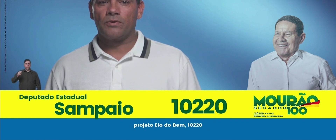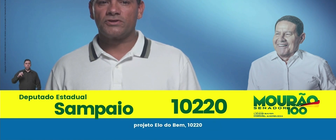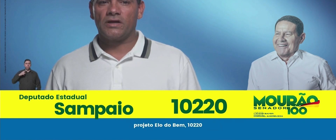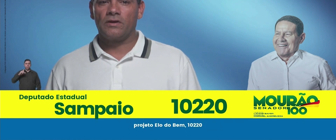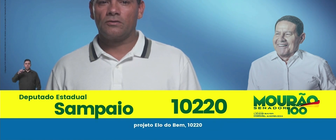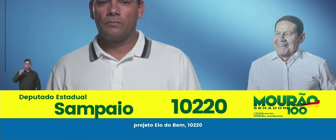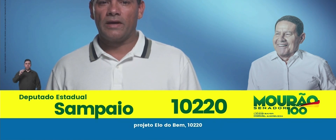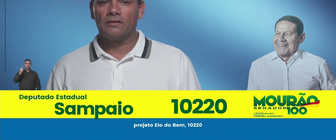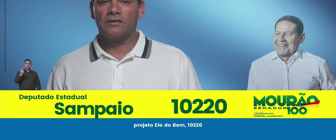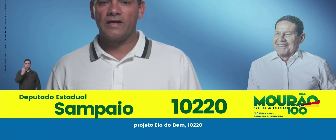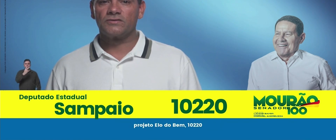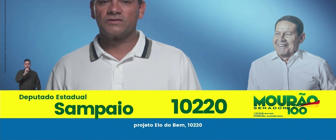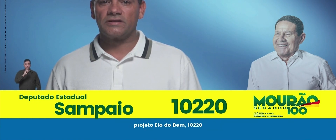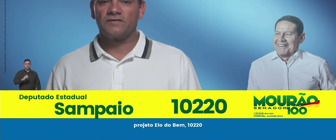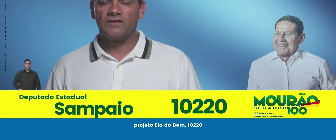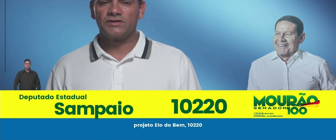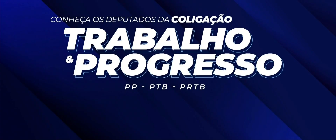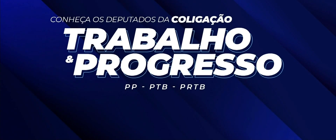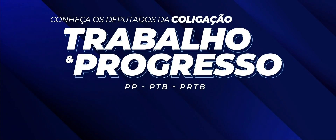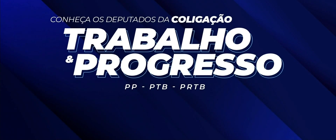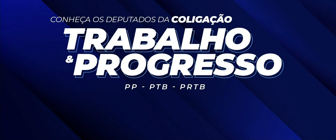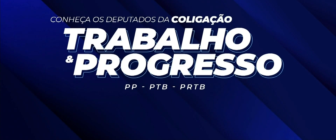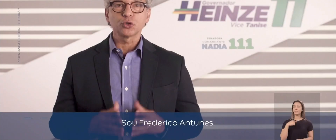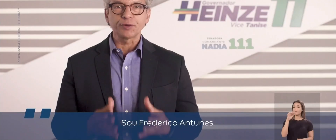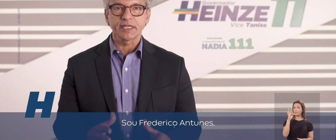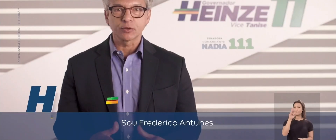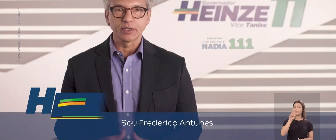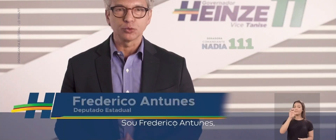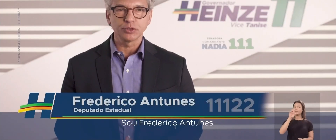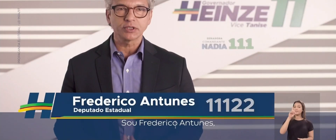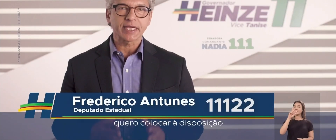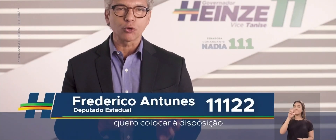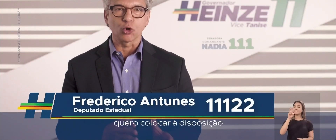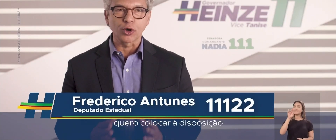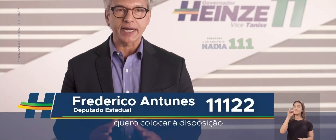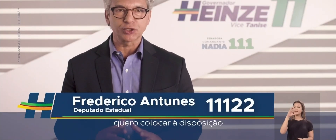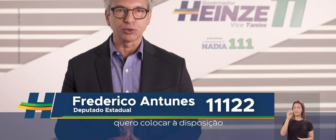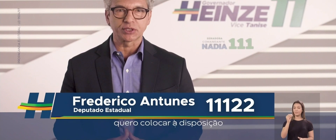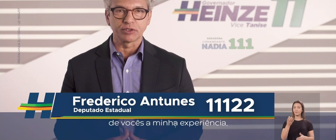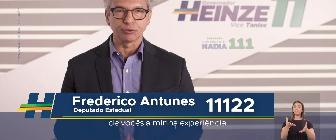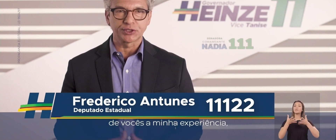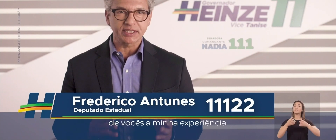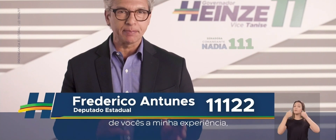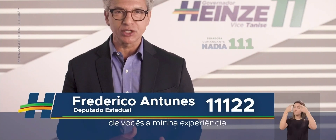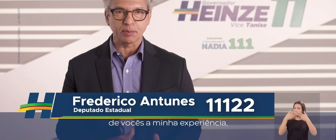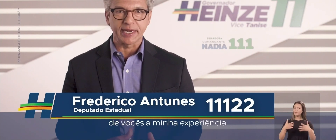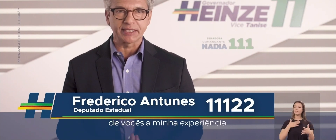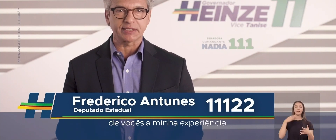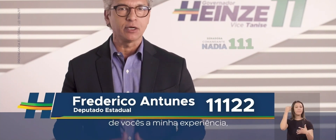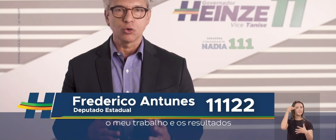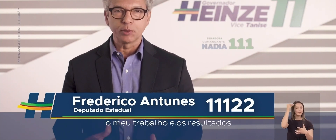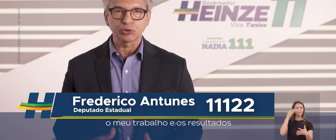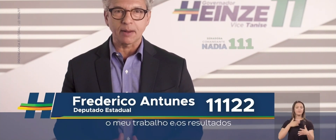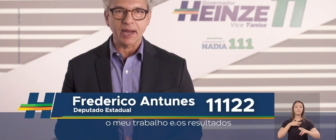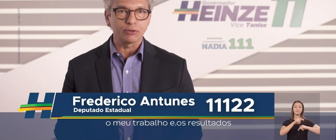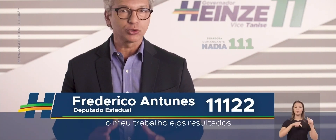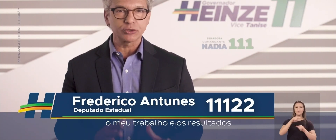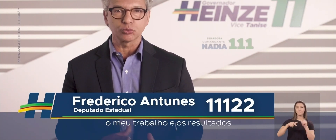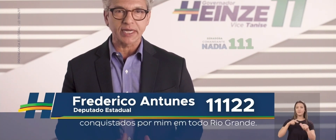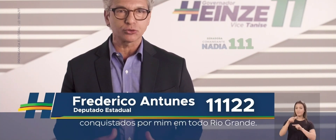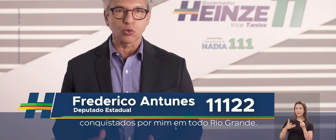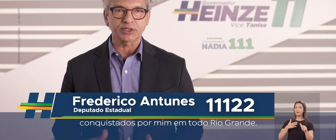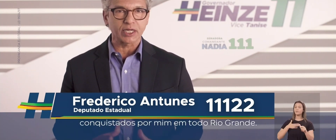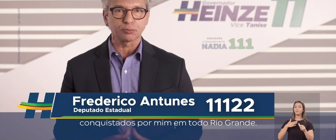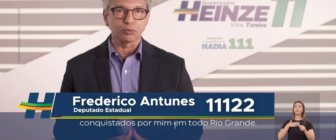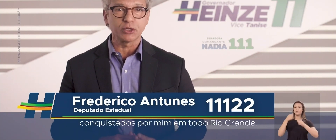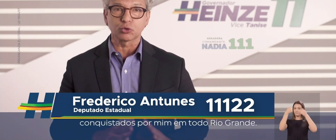vote Sampaio. Projeto Elo do Bem. 10, 220. É 11. Sou Frederico Antunes. Quero colocar à disposição de vocês a minha experiência, o meu trabalho